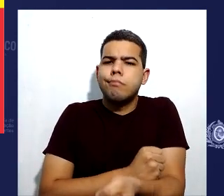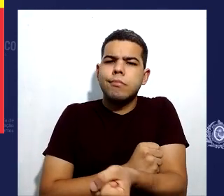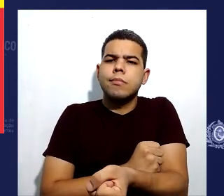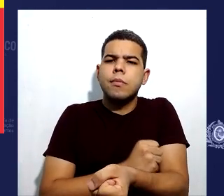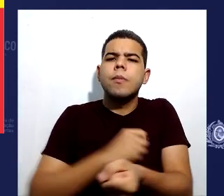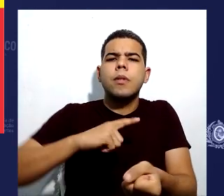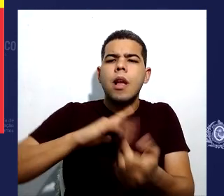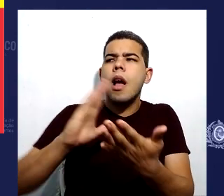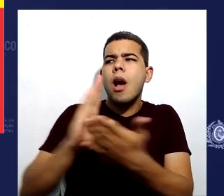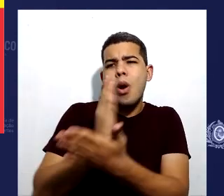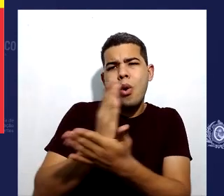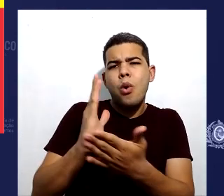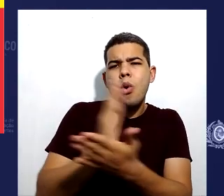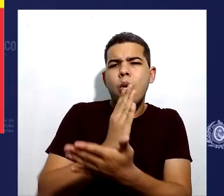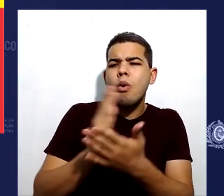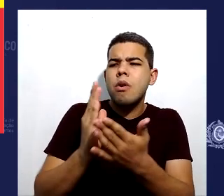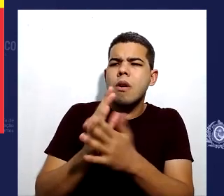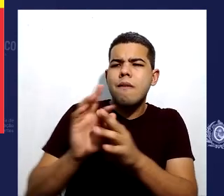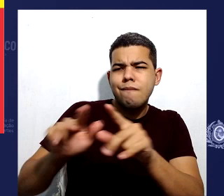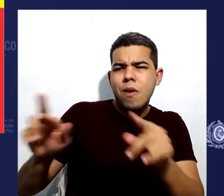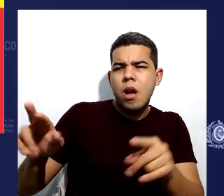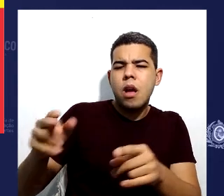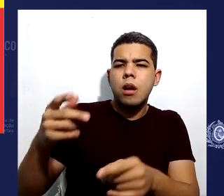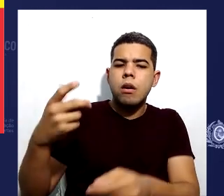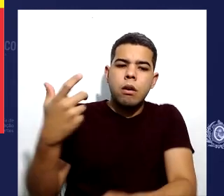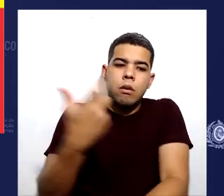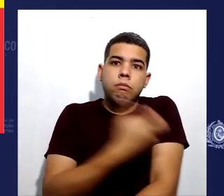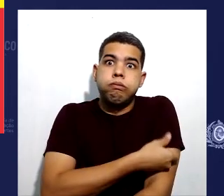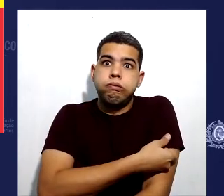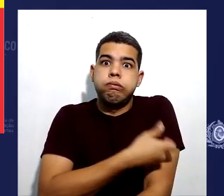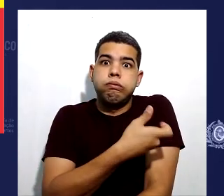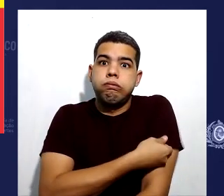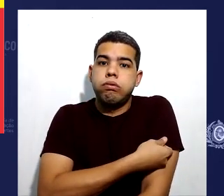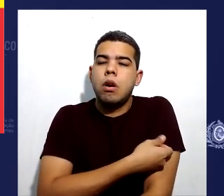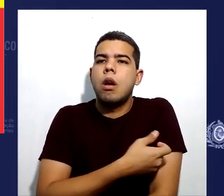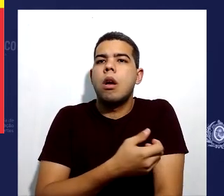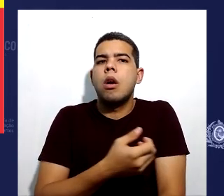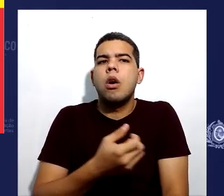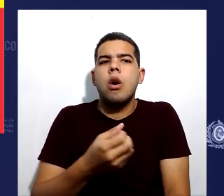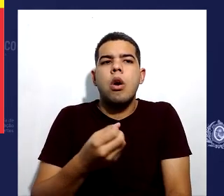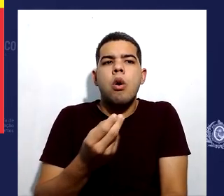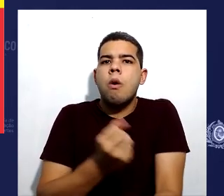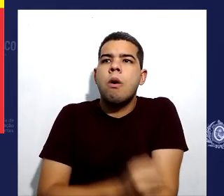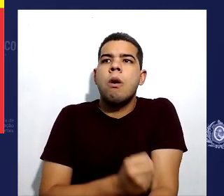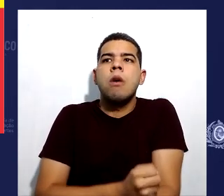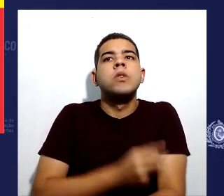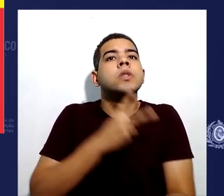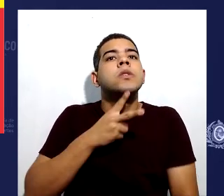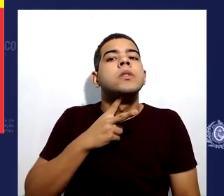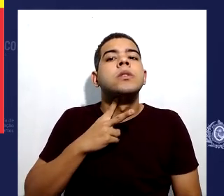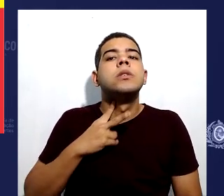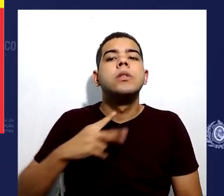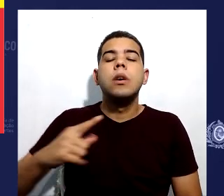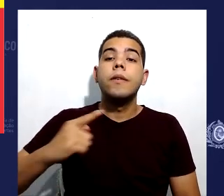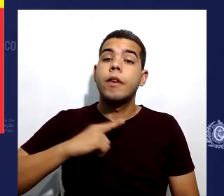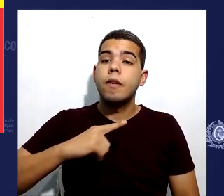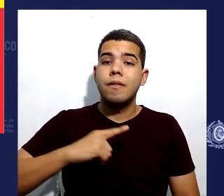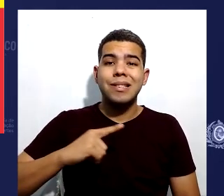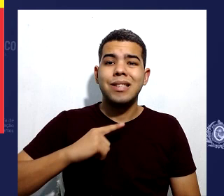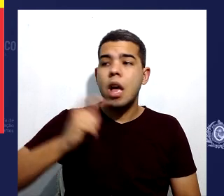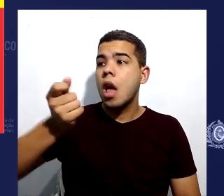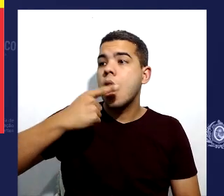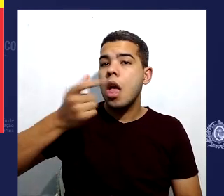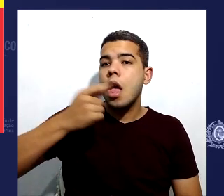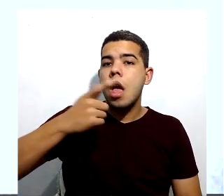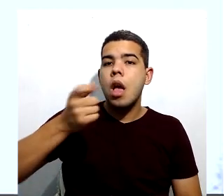mais chances de vícios quando tomadas em doses incorretas e por tempo além do indicado de